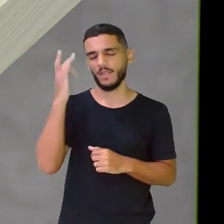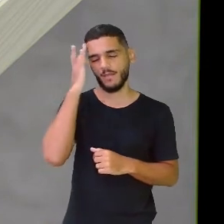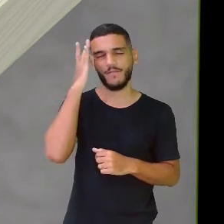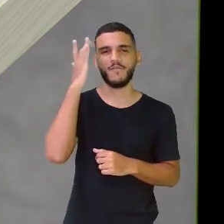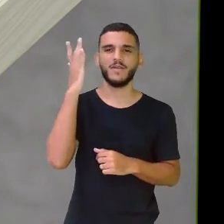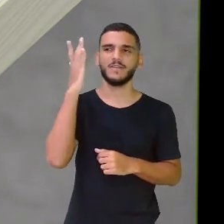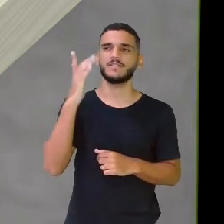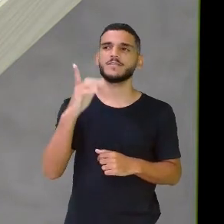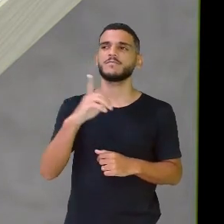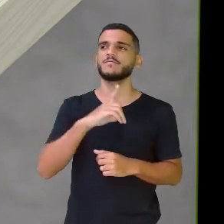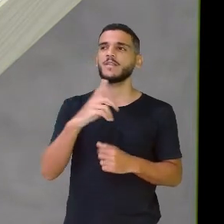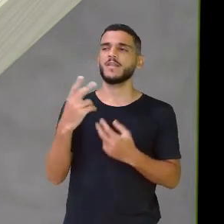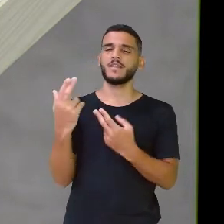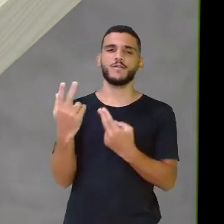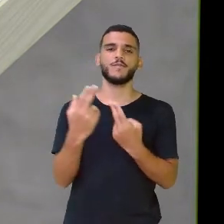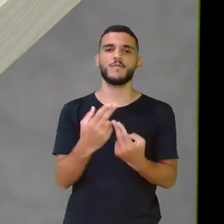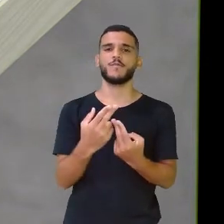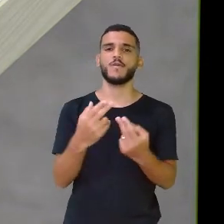mesa.